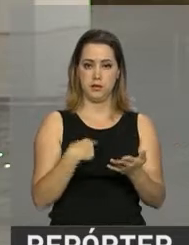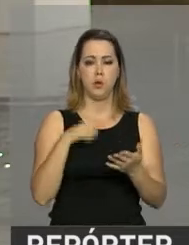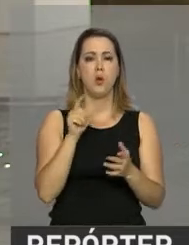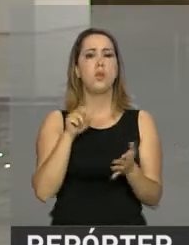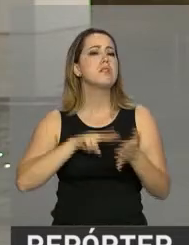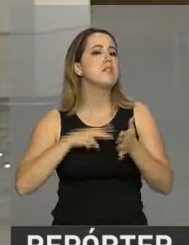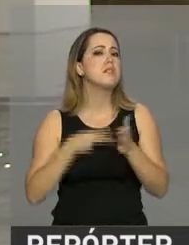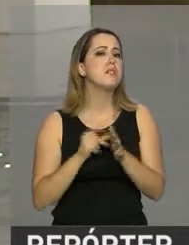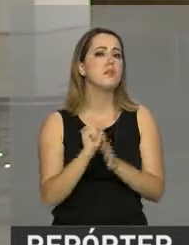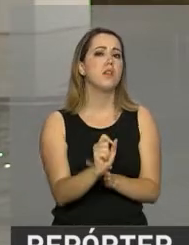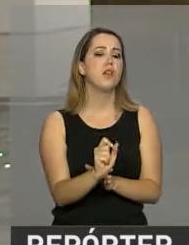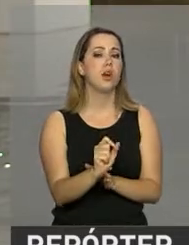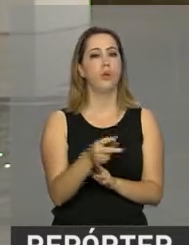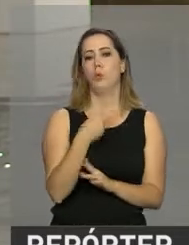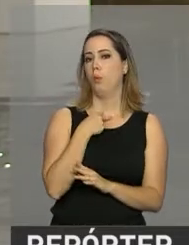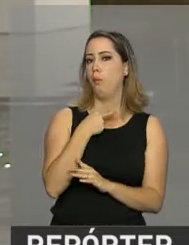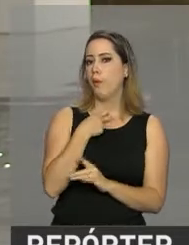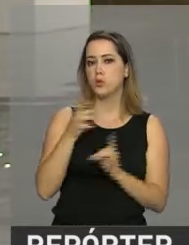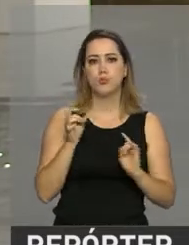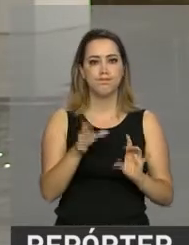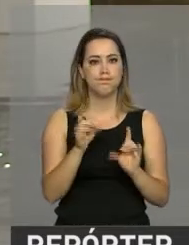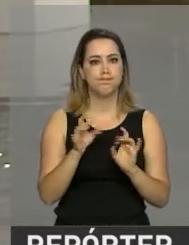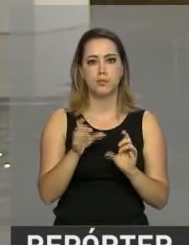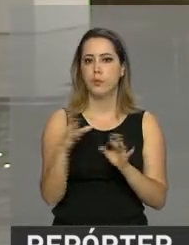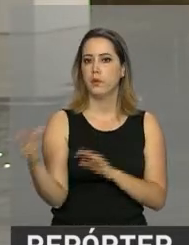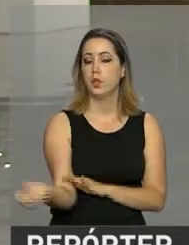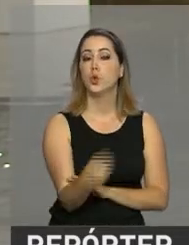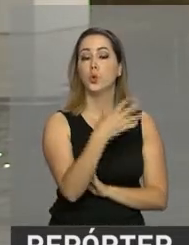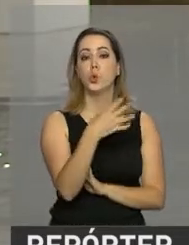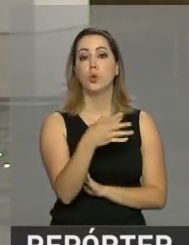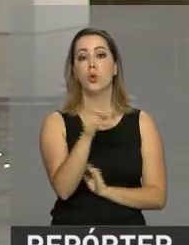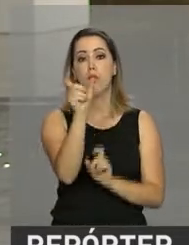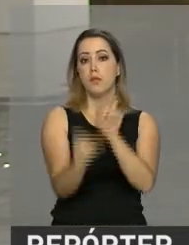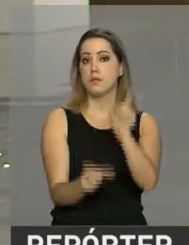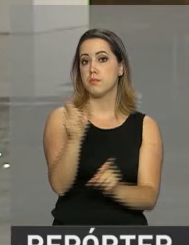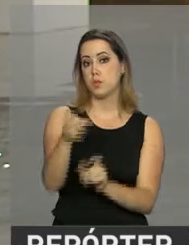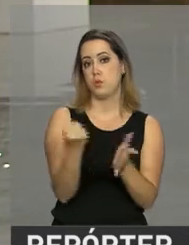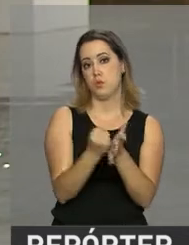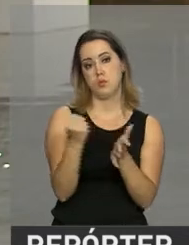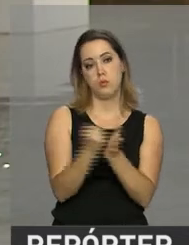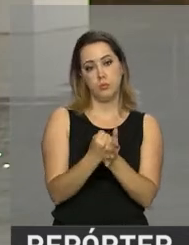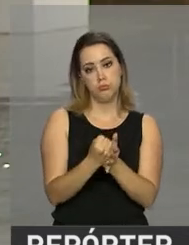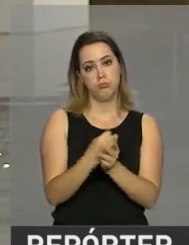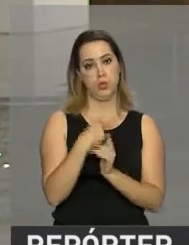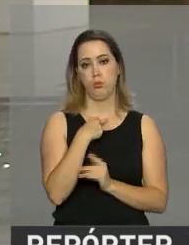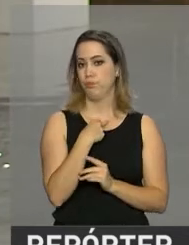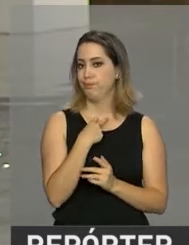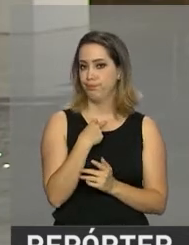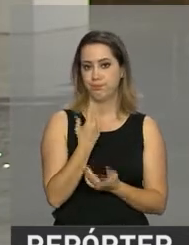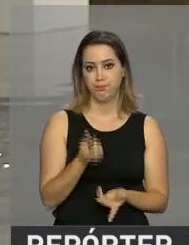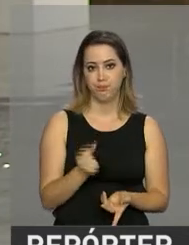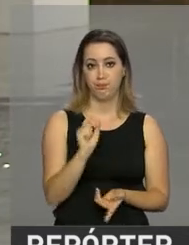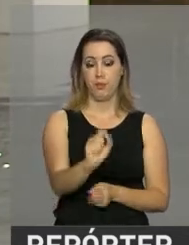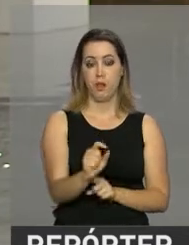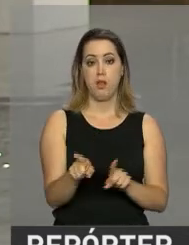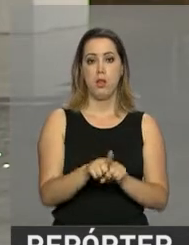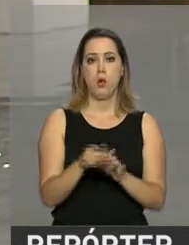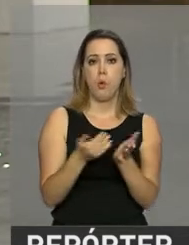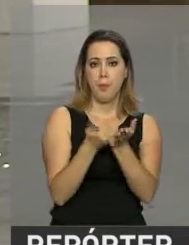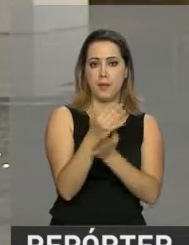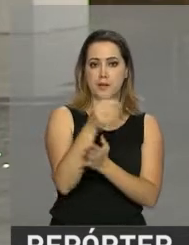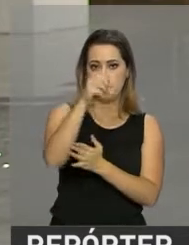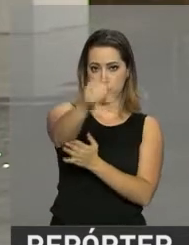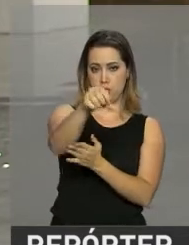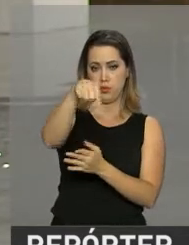vendidos, comercializados para novos clientes no mercado brasileiro. A suspensão se inicia a partir do dia 9